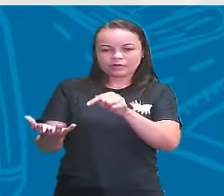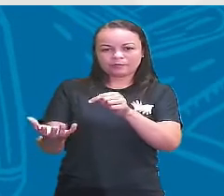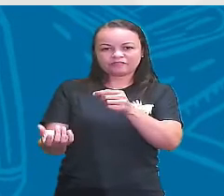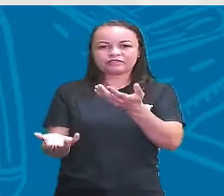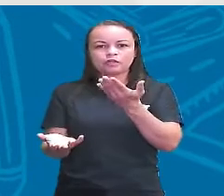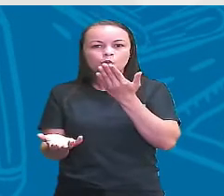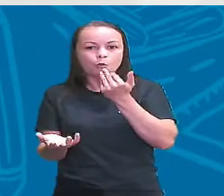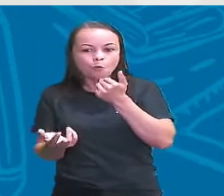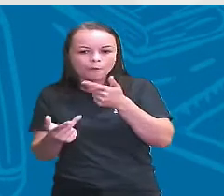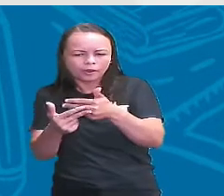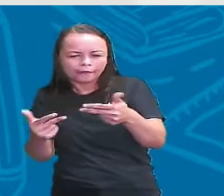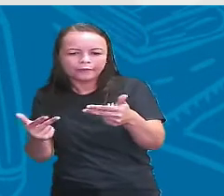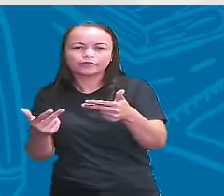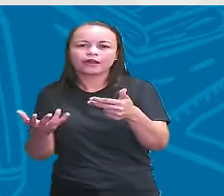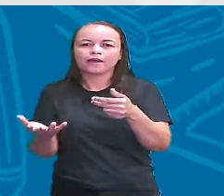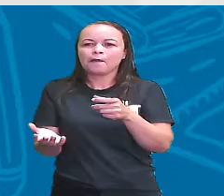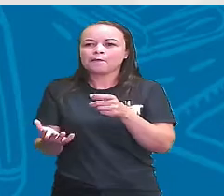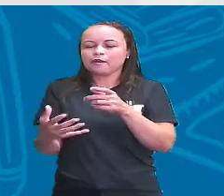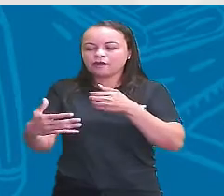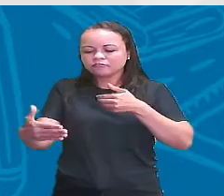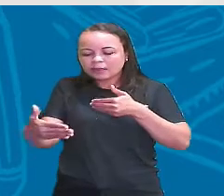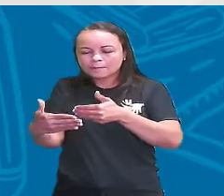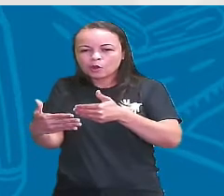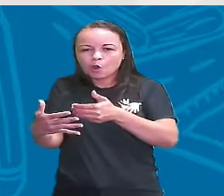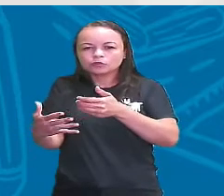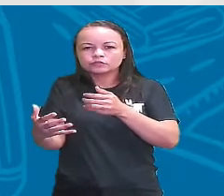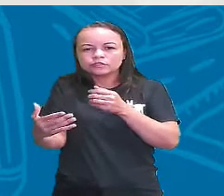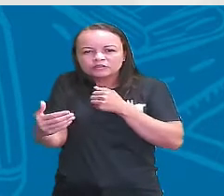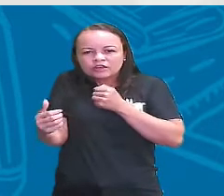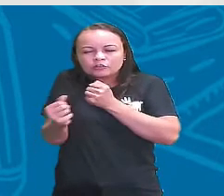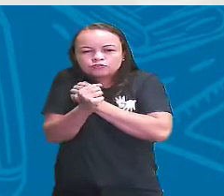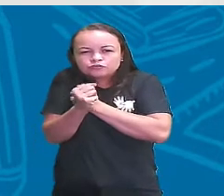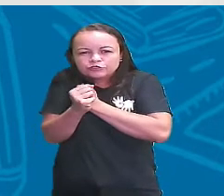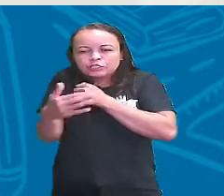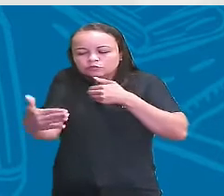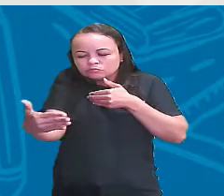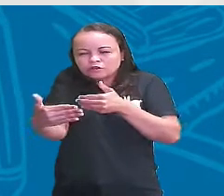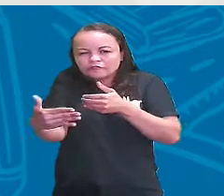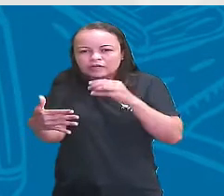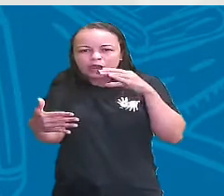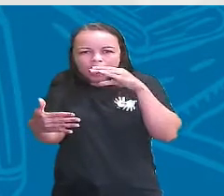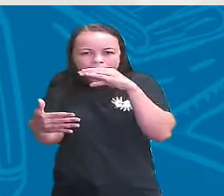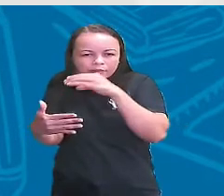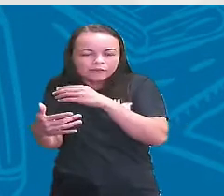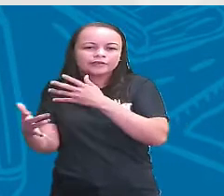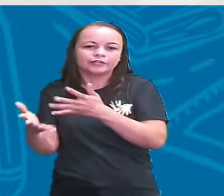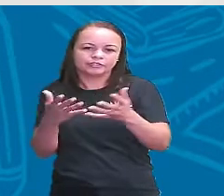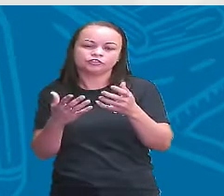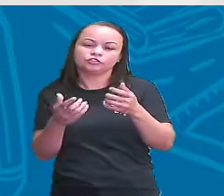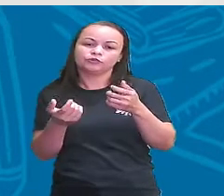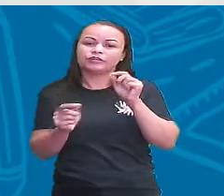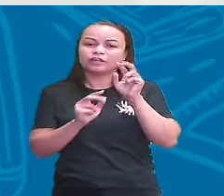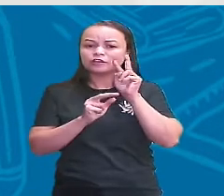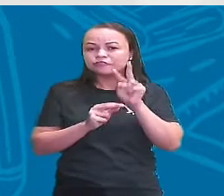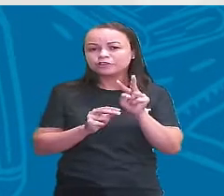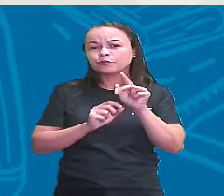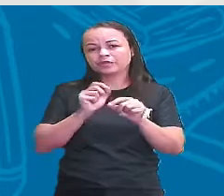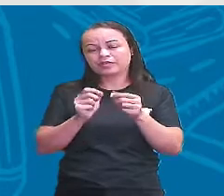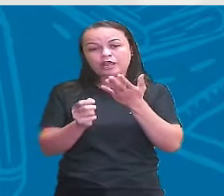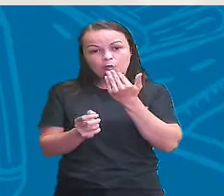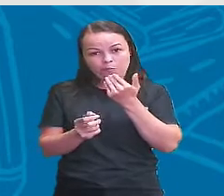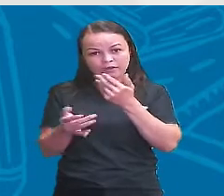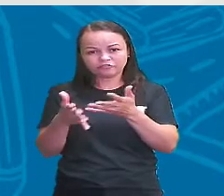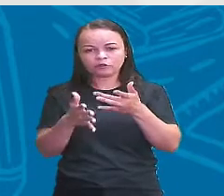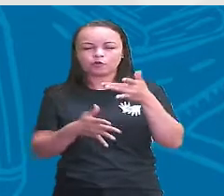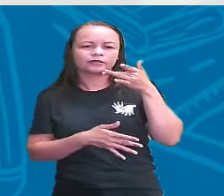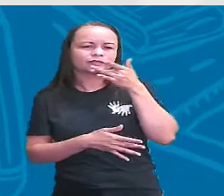usar o fogo para preparar os alimentos que eles caçavam. E eles começaram a ver que os alimentos se tornaram mais saborosos com isso. Claro que